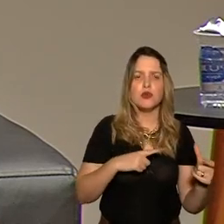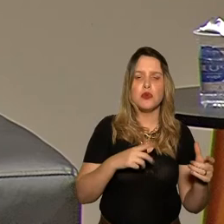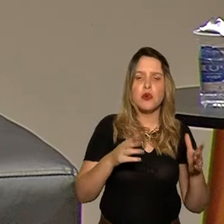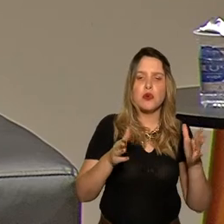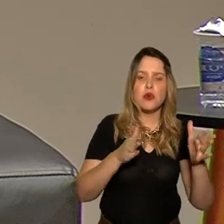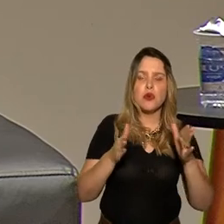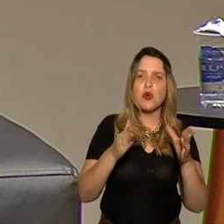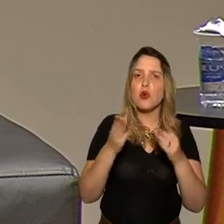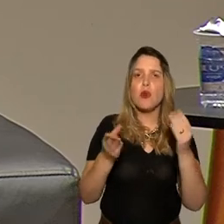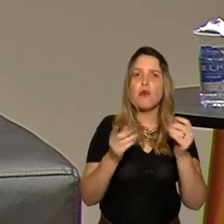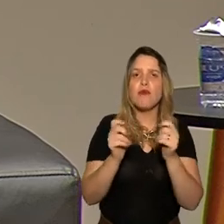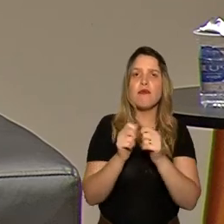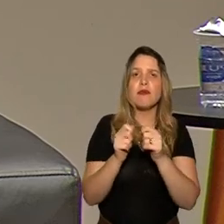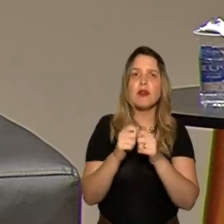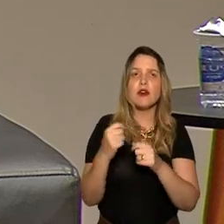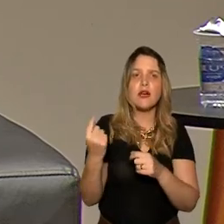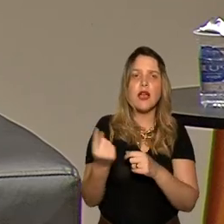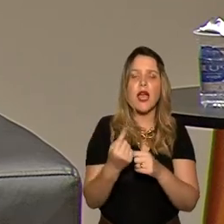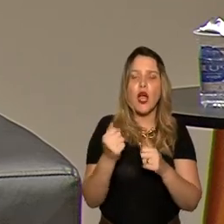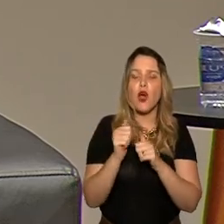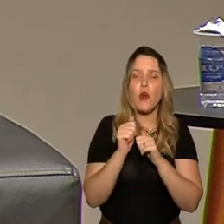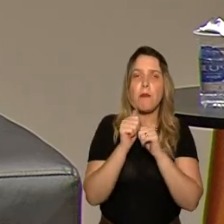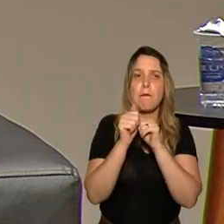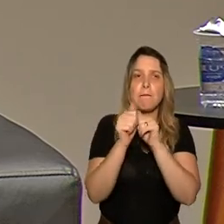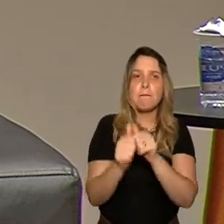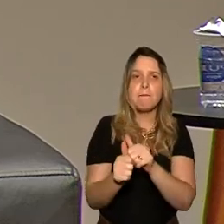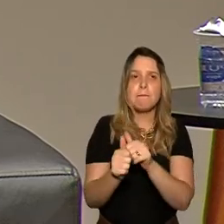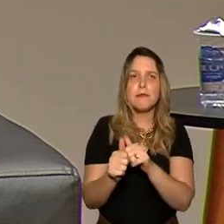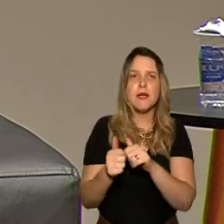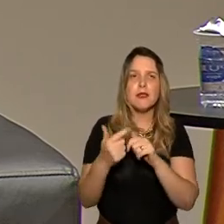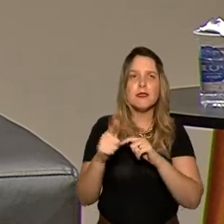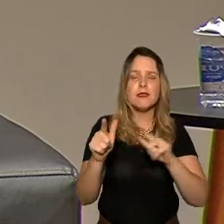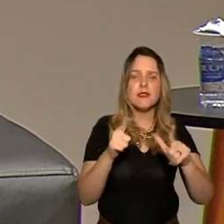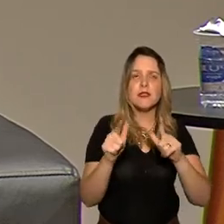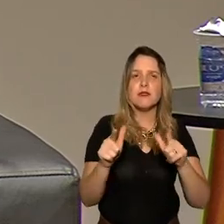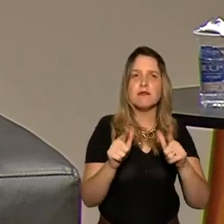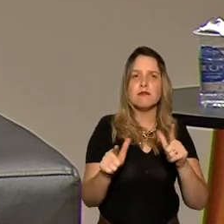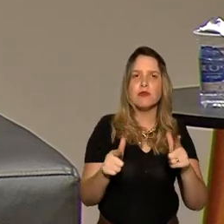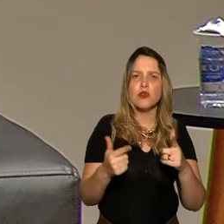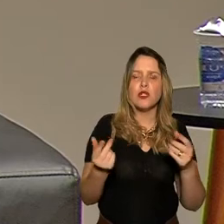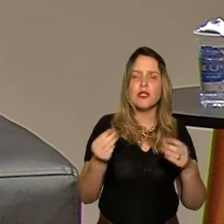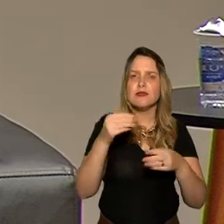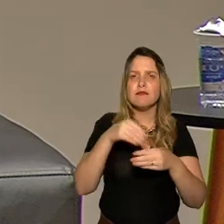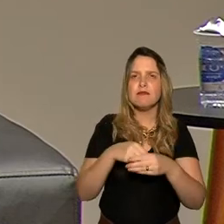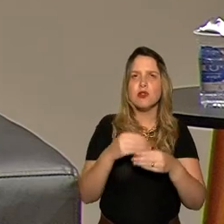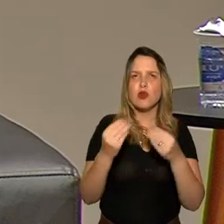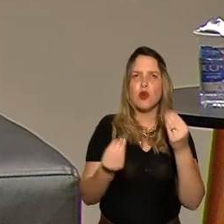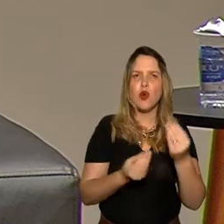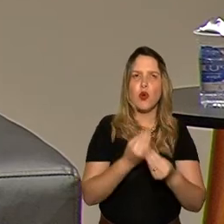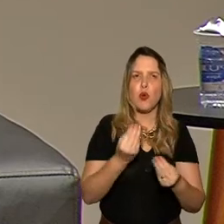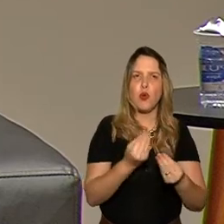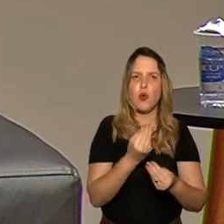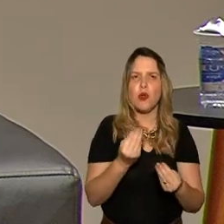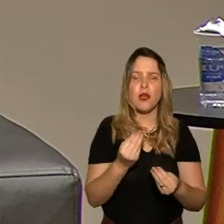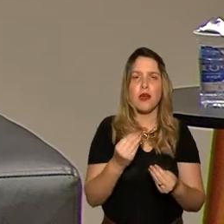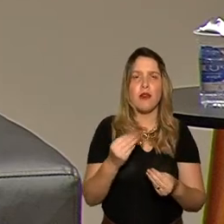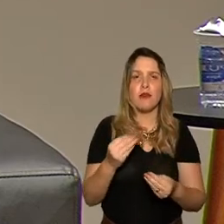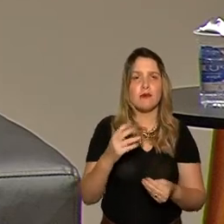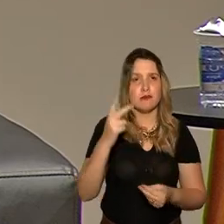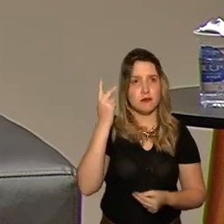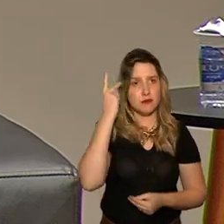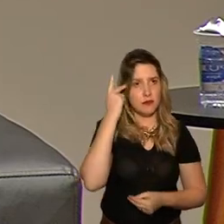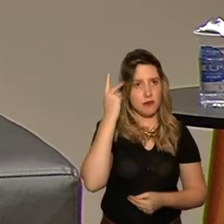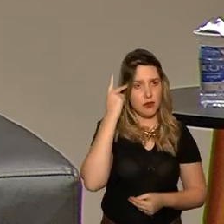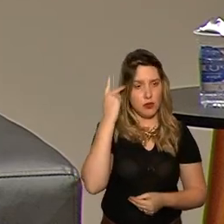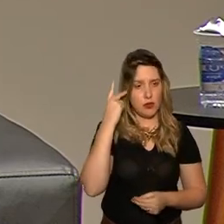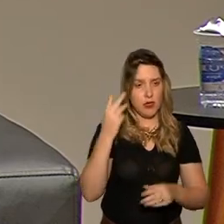voluntariamente a acompanhar grupos de estudantes que visitavam exposições e instituições de São Paulo Então